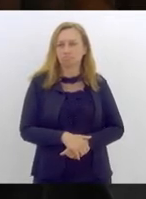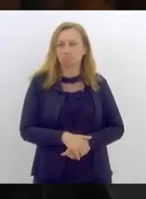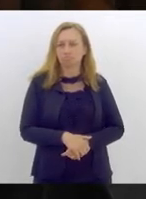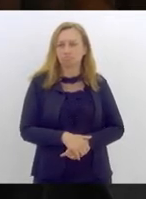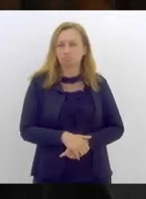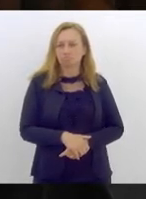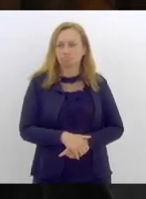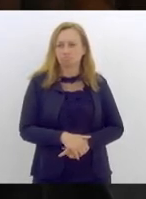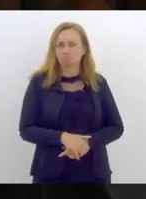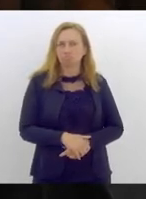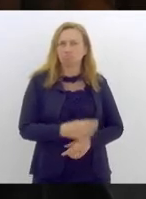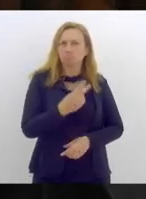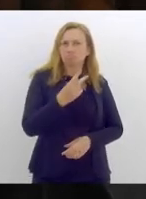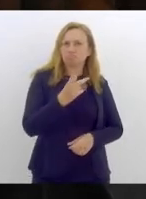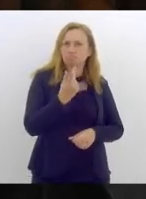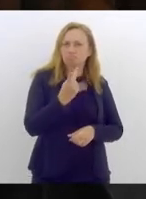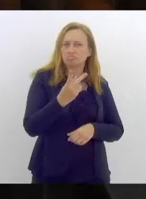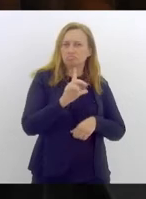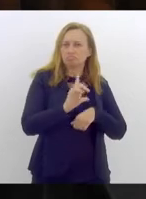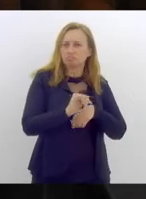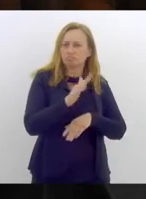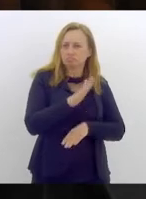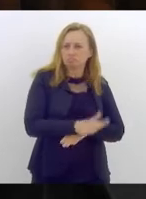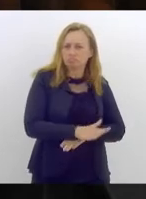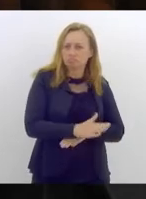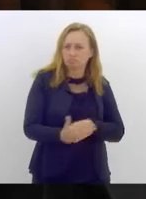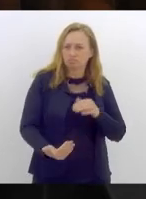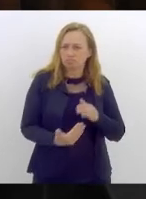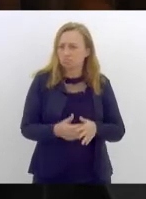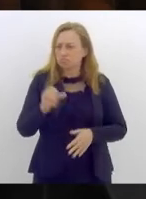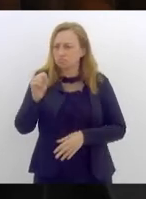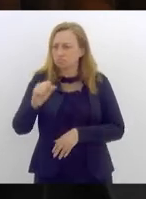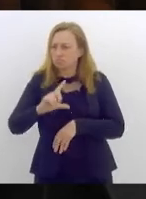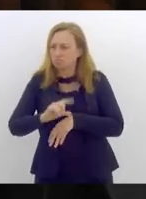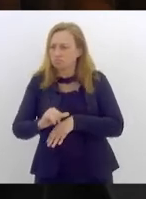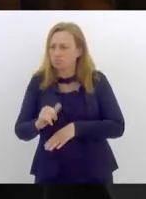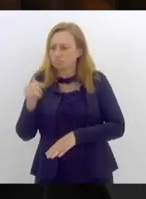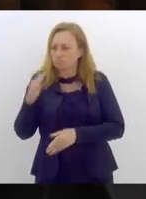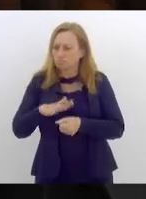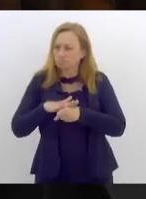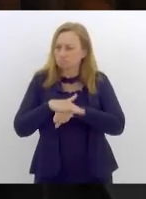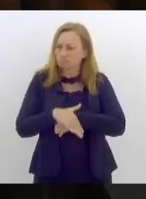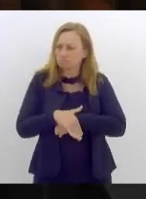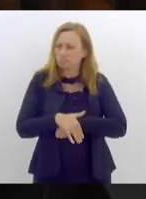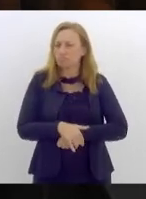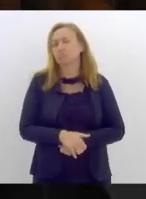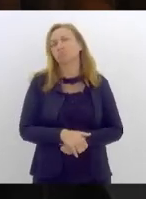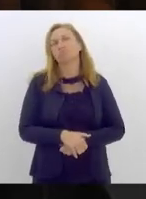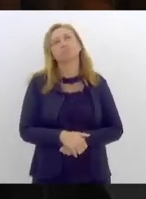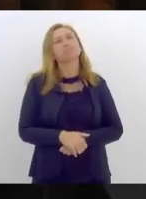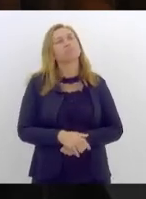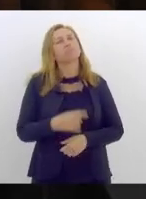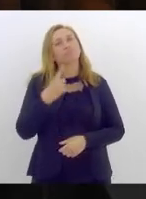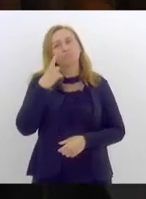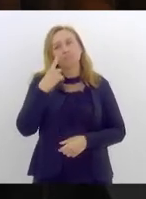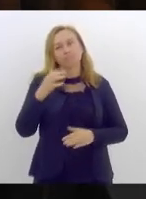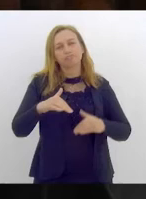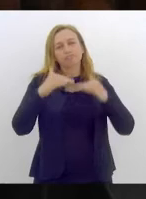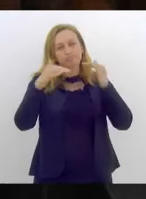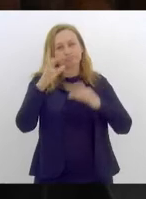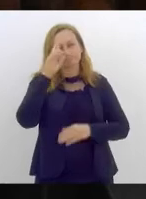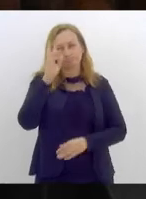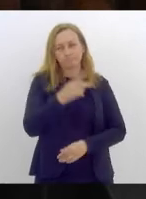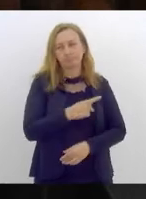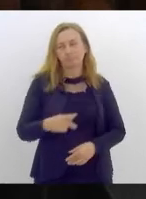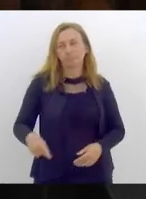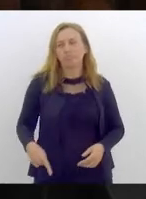duas da tarde e 8 da noite Veja a vossa excelência